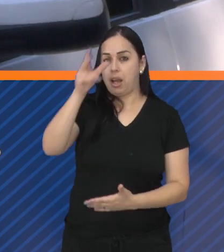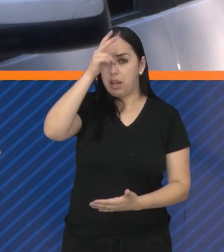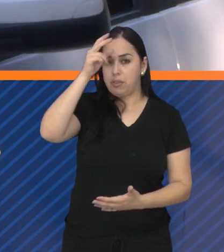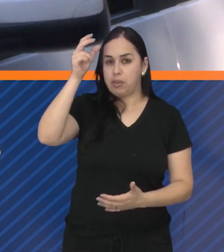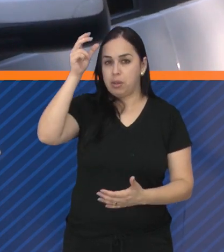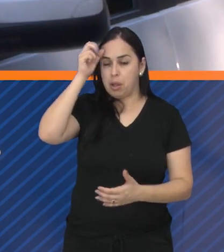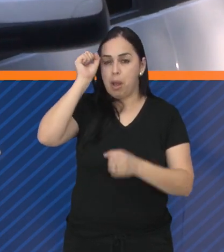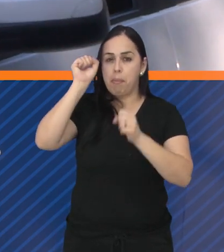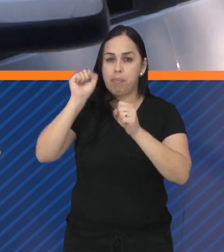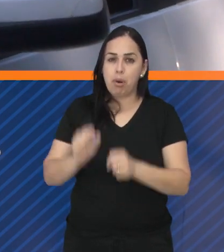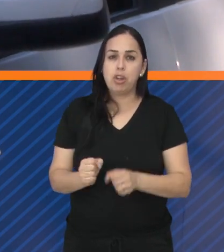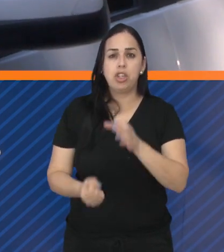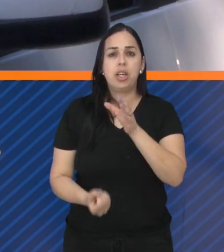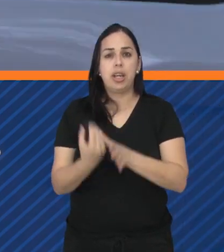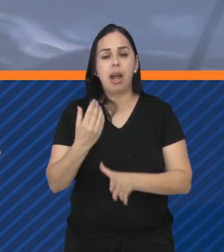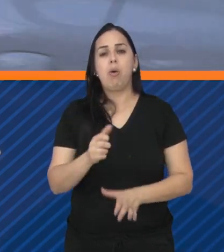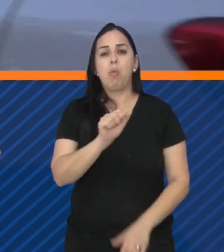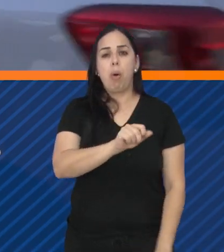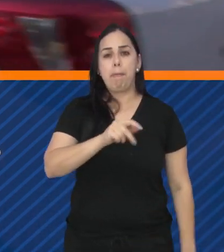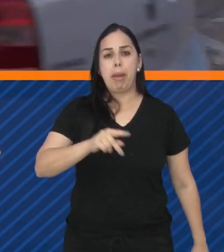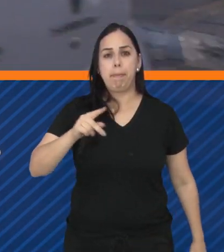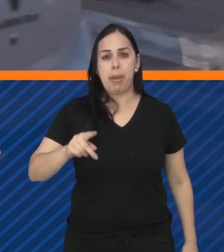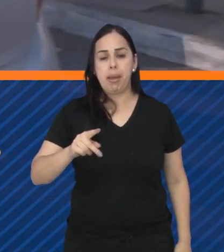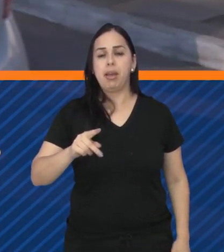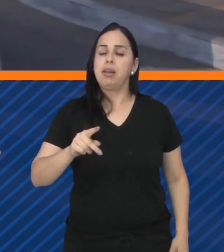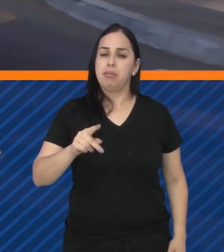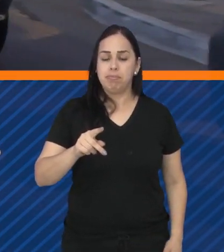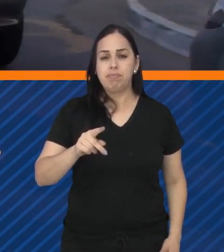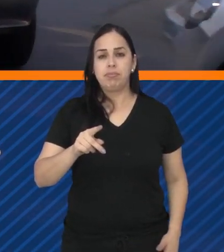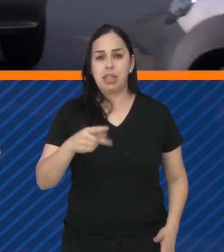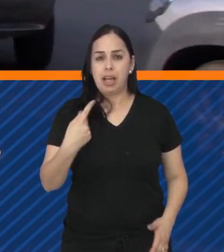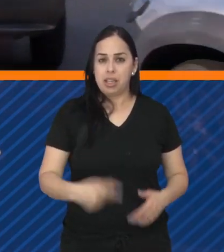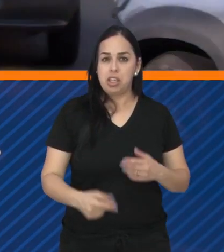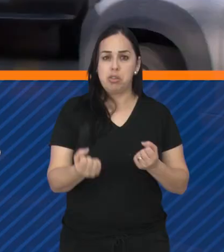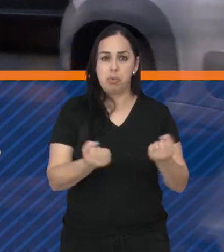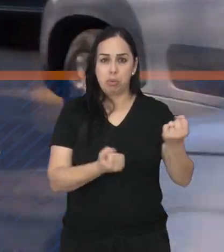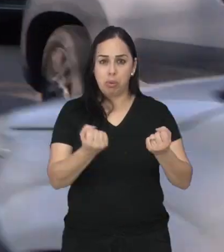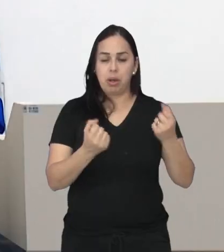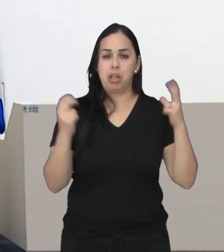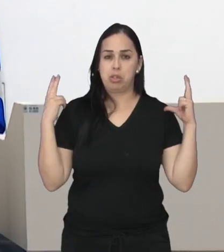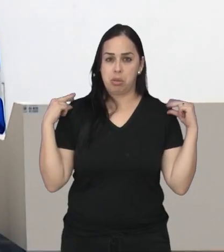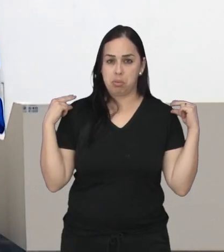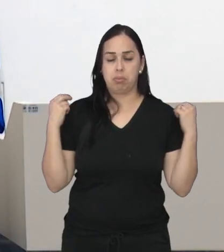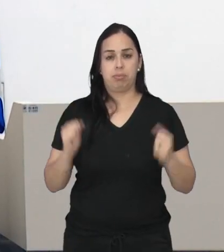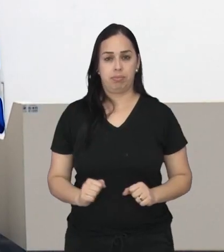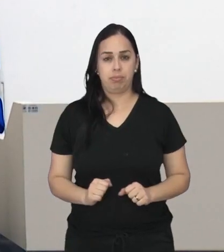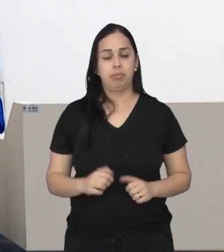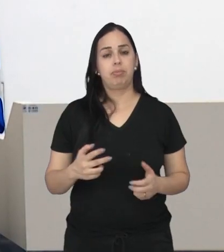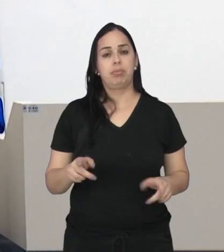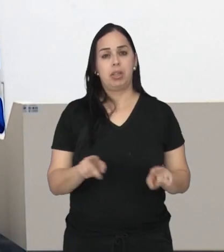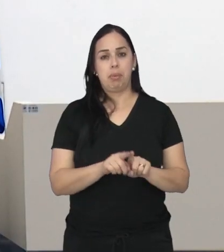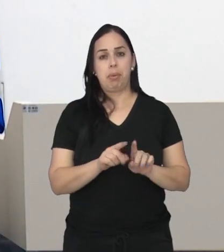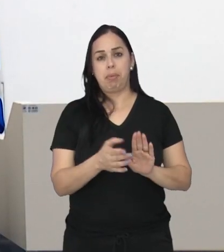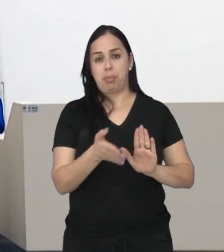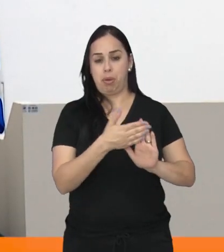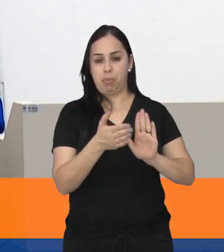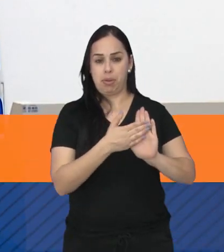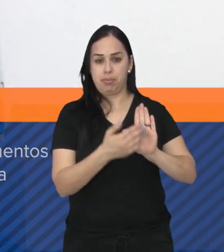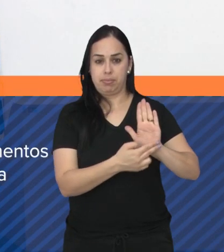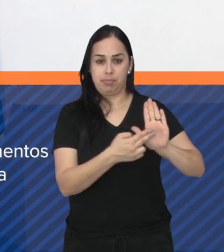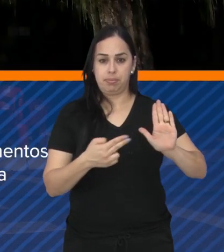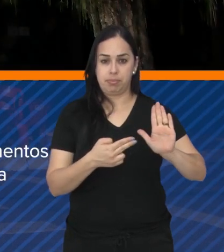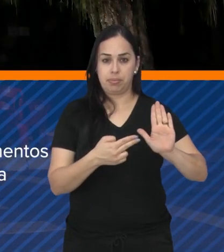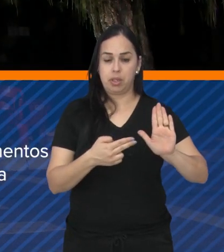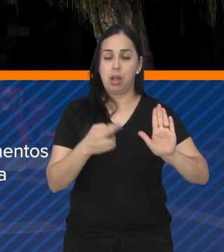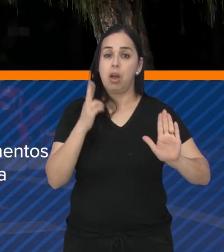desenvolvimento de um aplicativo de viagens para as cooperativas de transporte aqui de São José. Renato Santiago ainda é autor do projeto